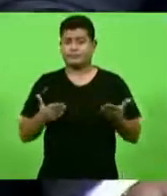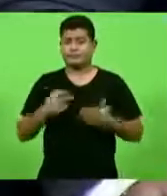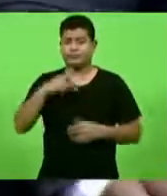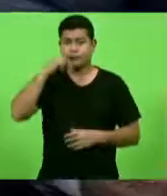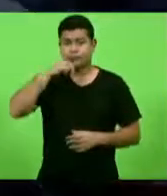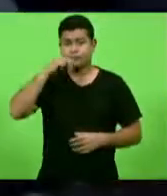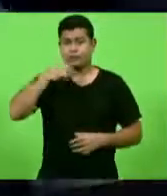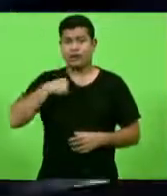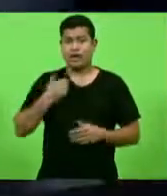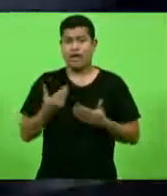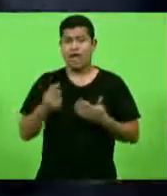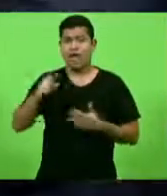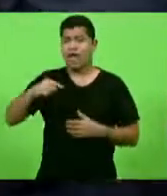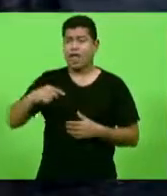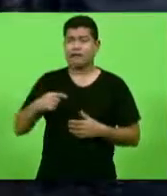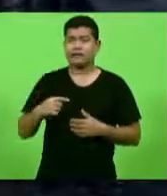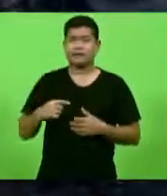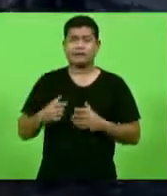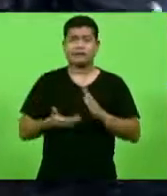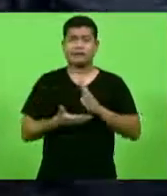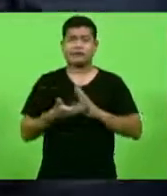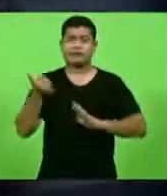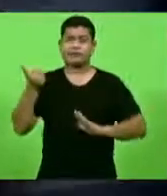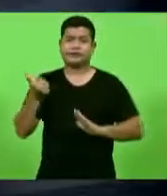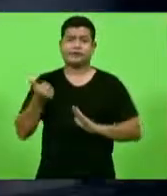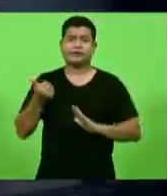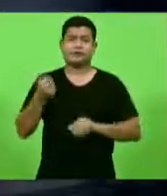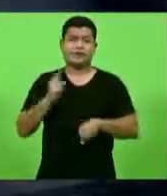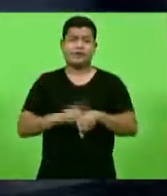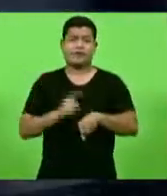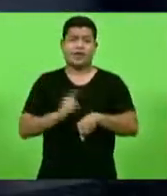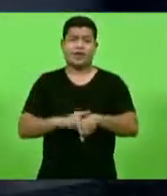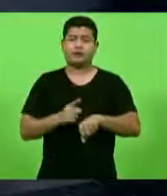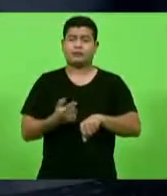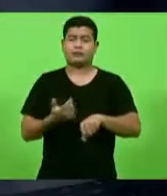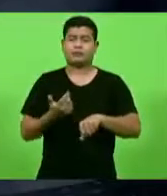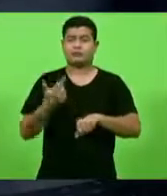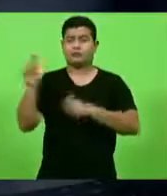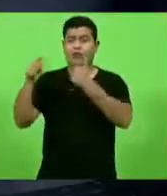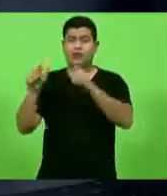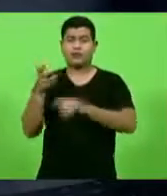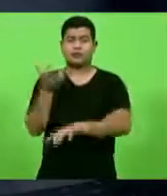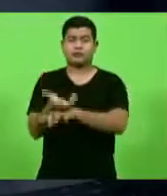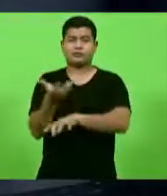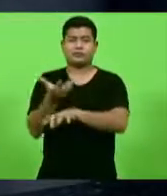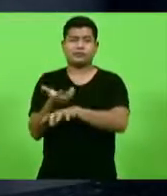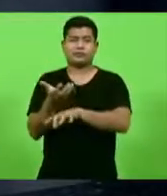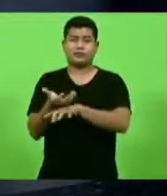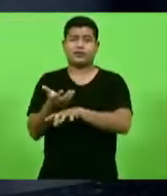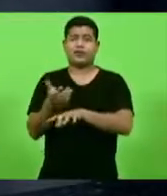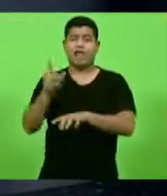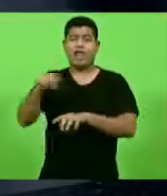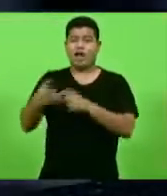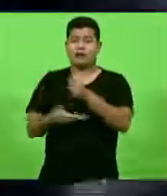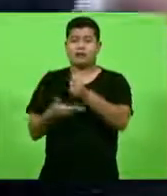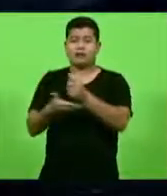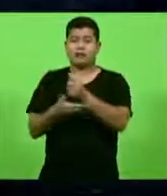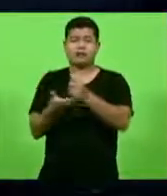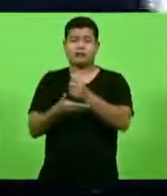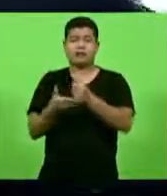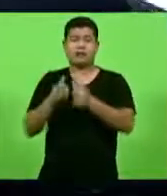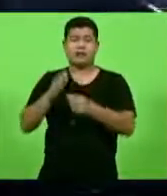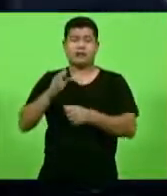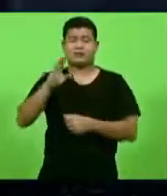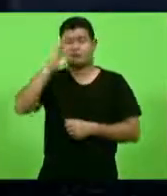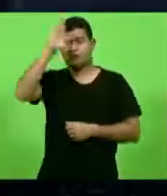tomam tempo, carga horária de outras disciplinas que são bem mais importantes,